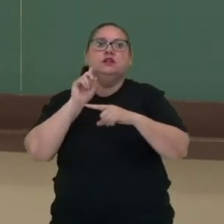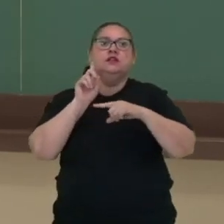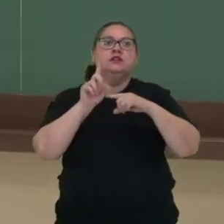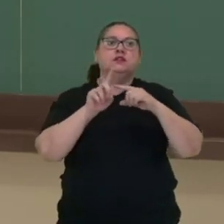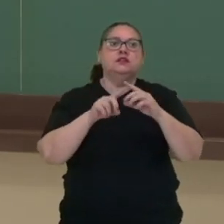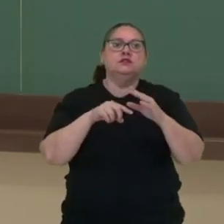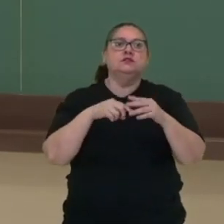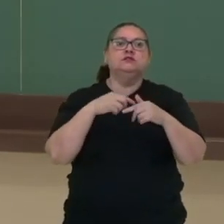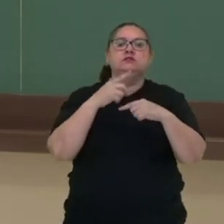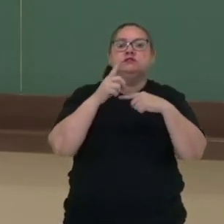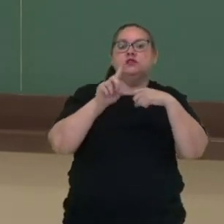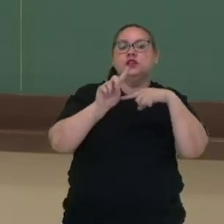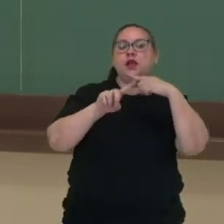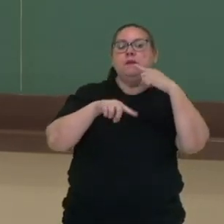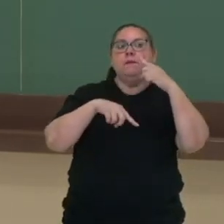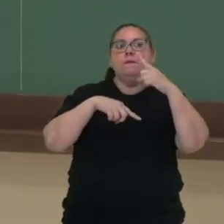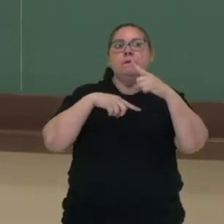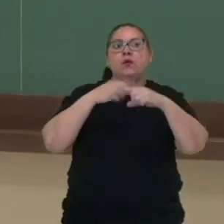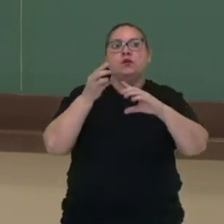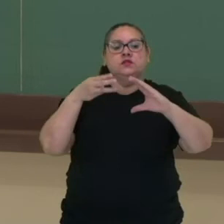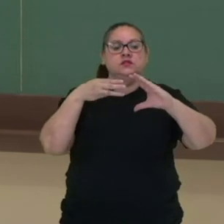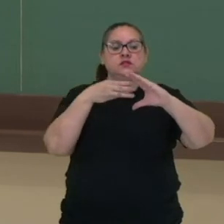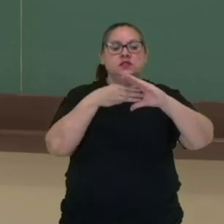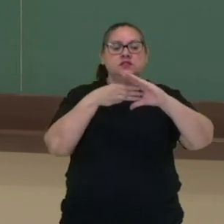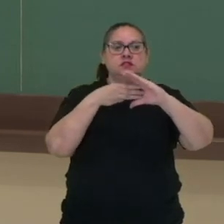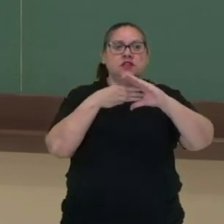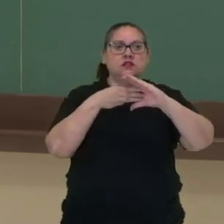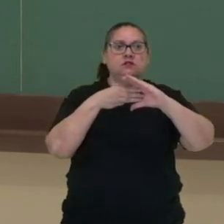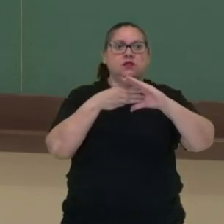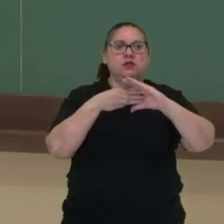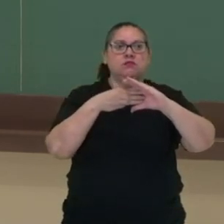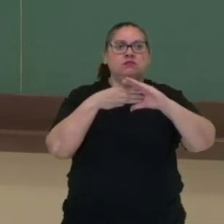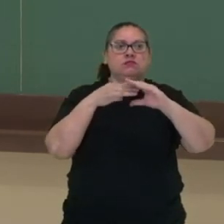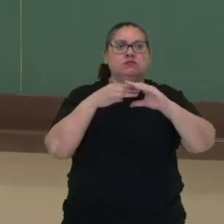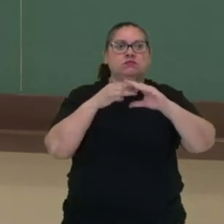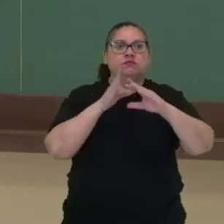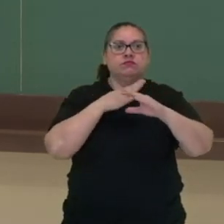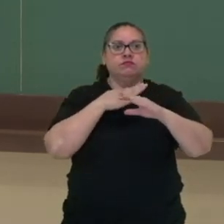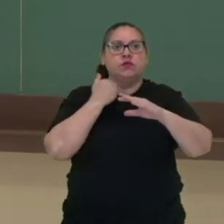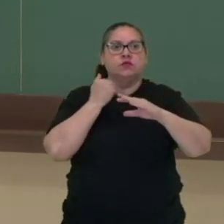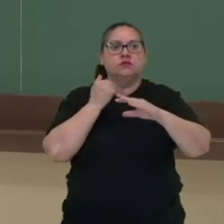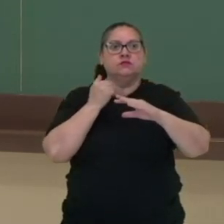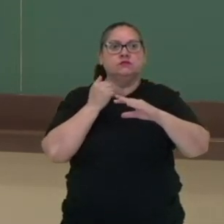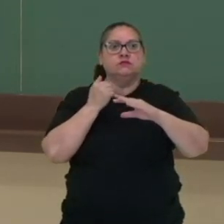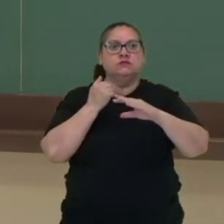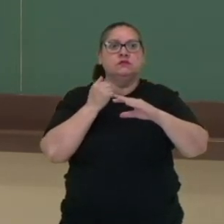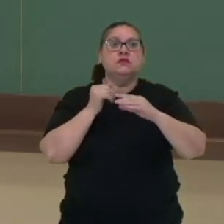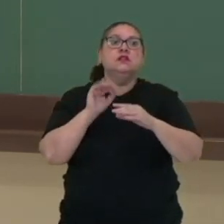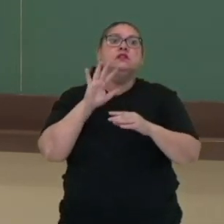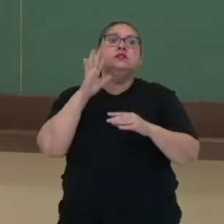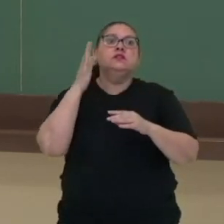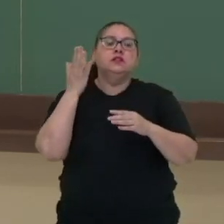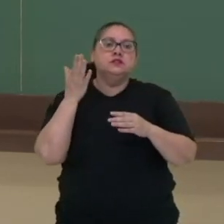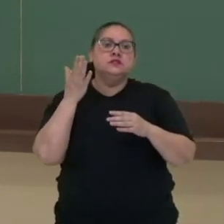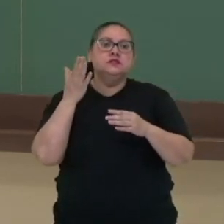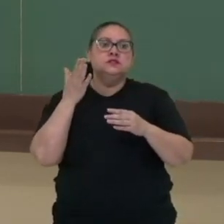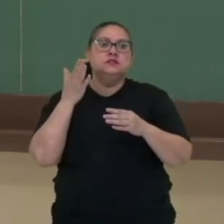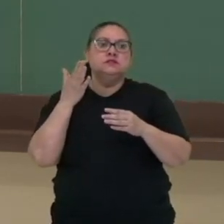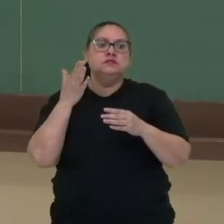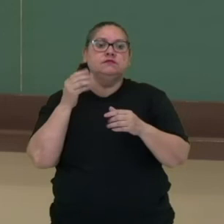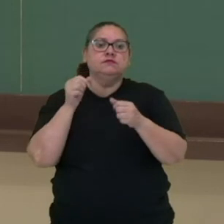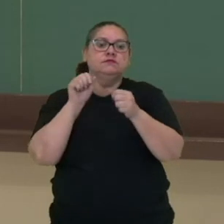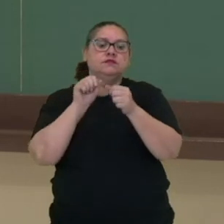então esta célula danificada vai morrer e, infelizmente,